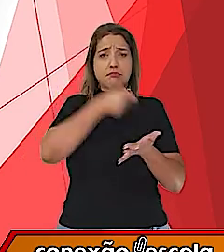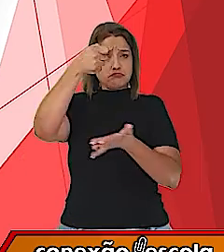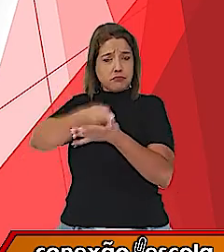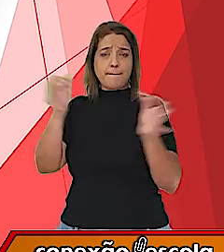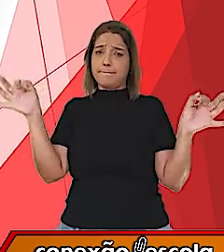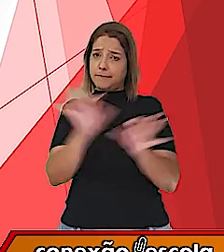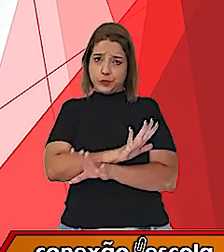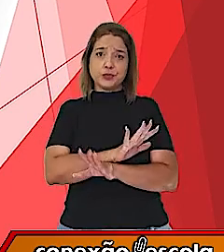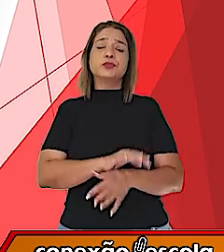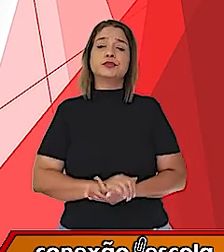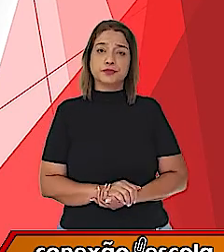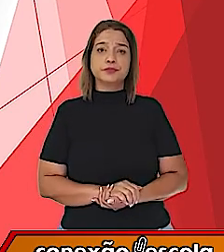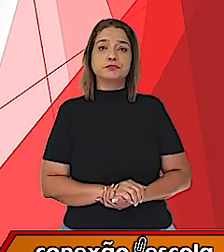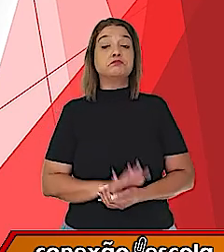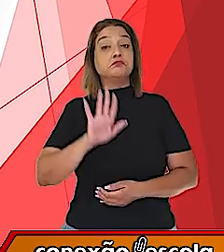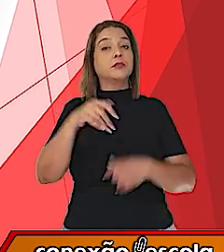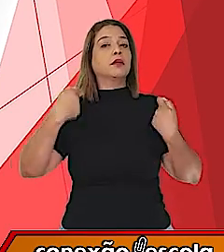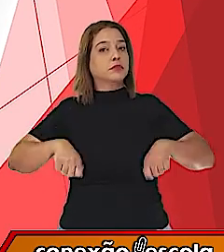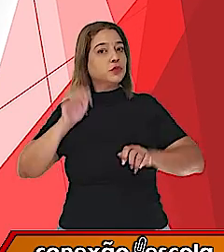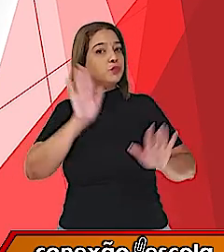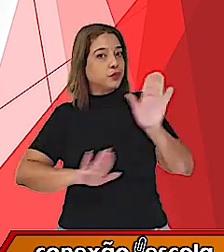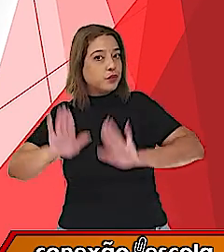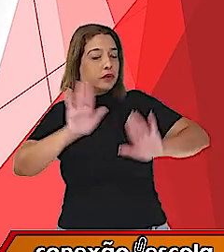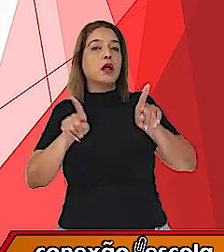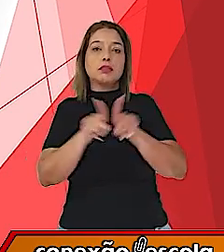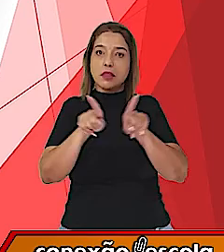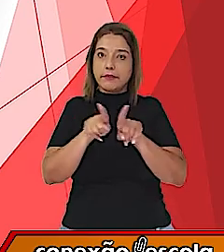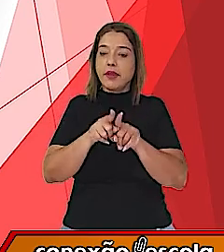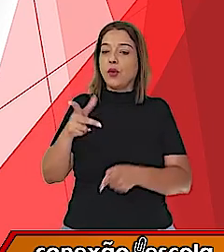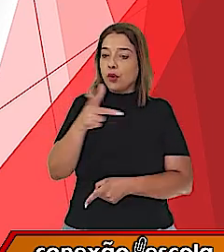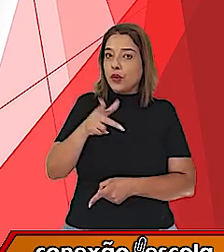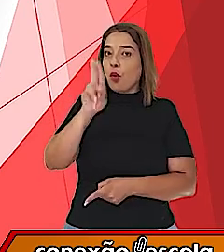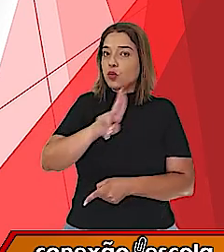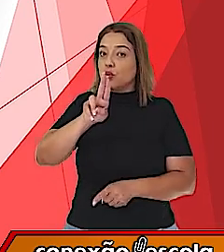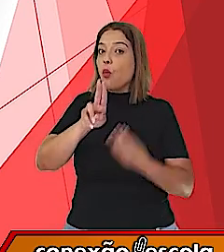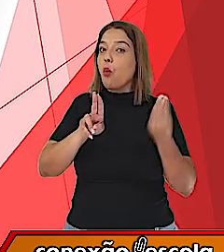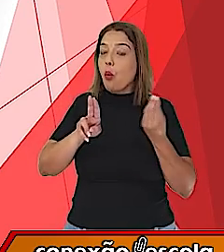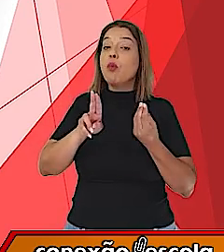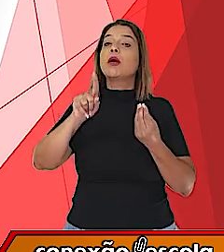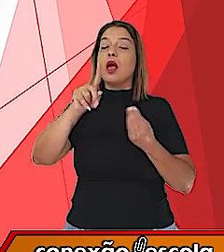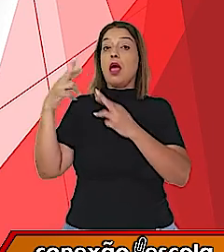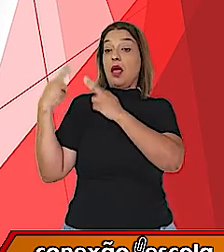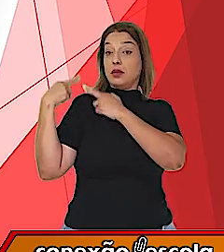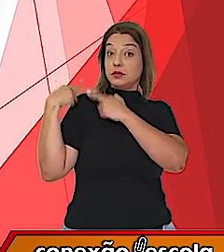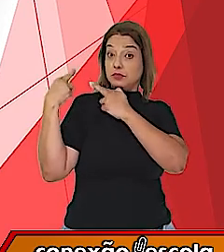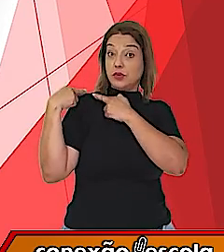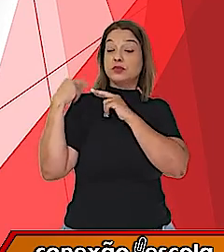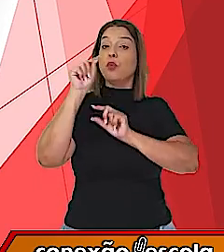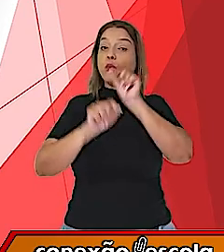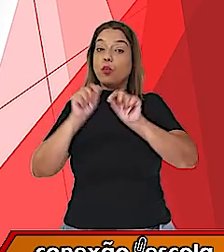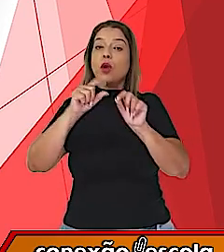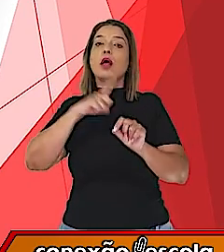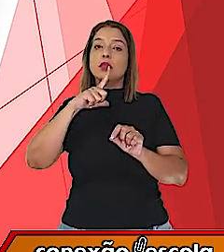quitados. É preciso ter cuidado com os pronomes possessivos, porque podem ser responsáveis